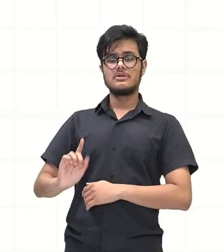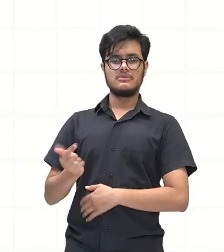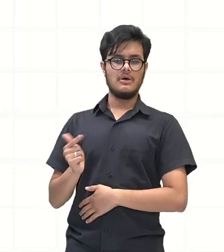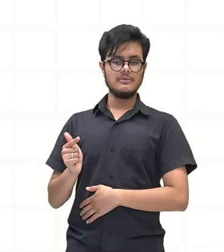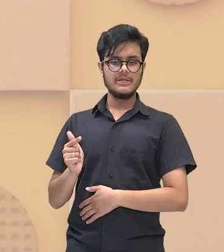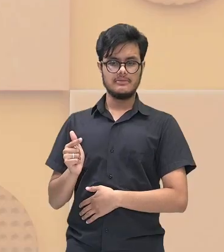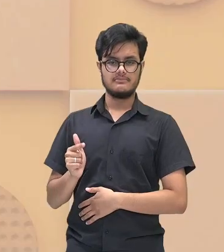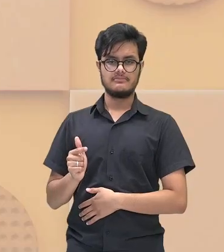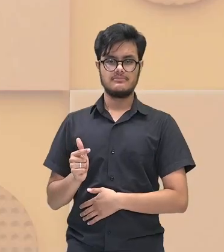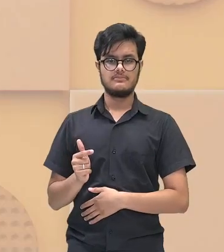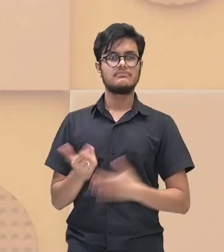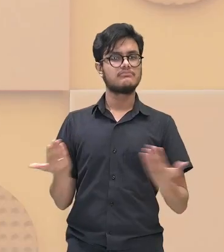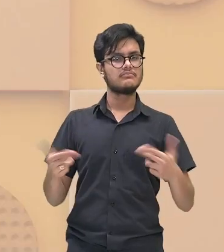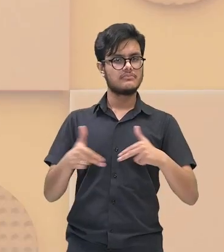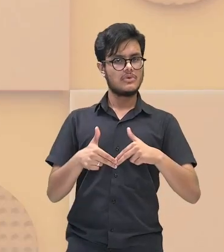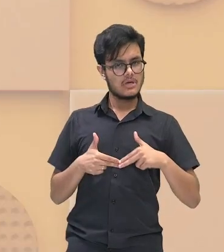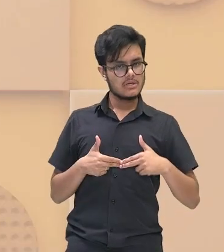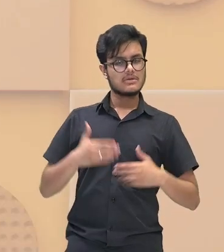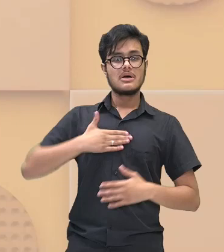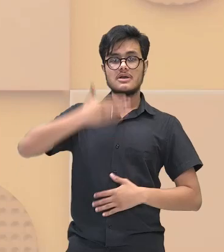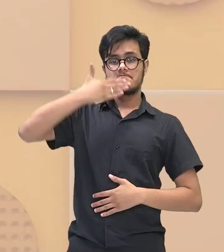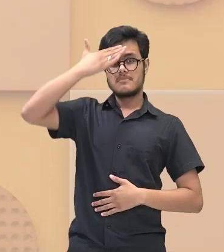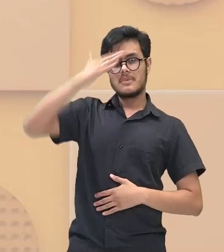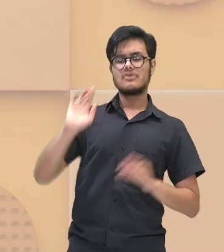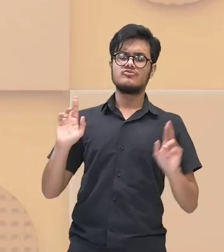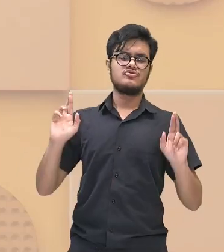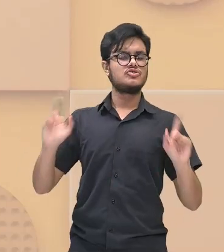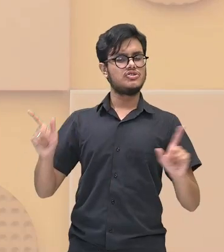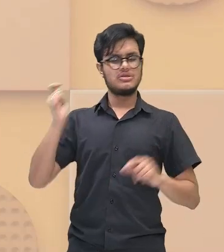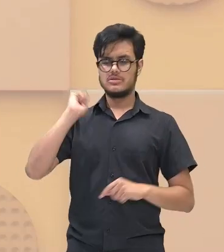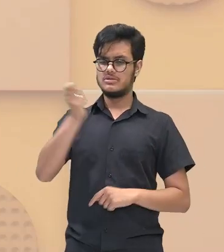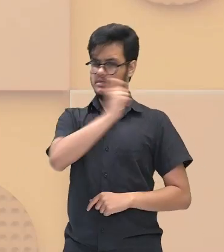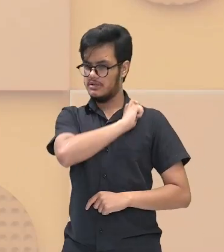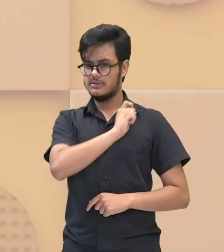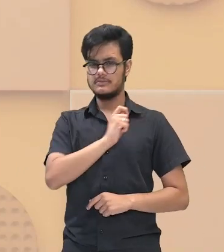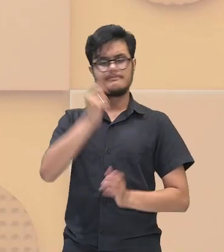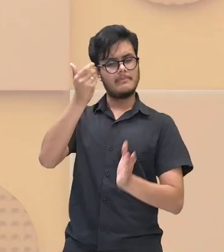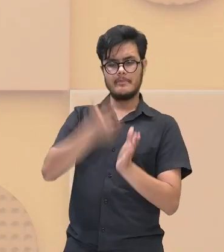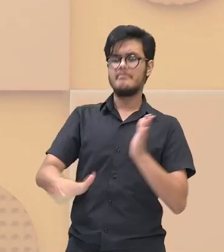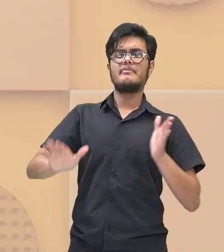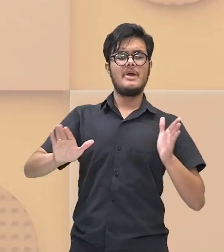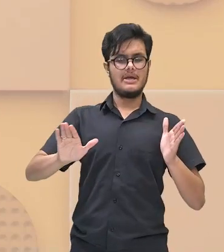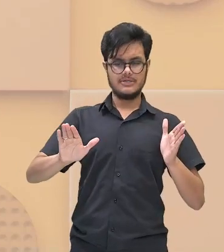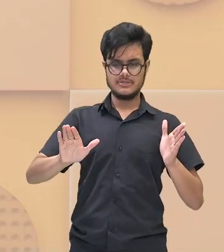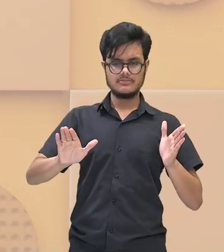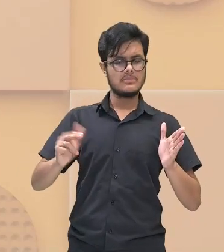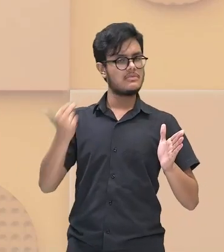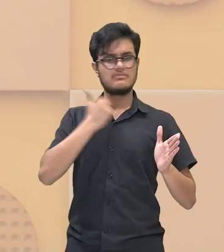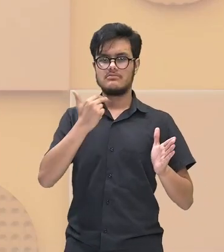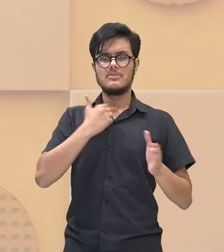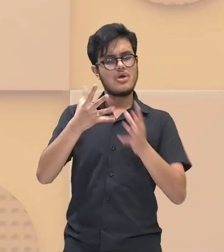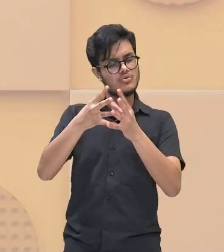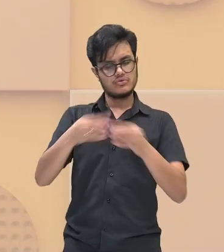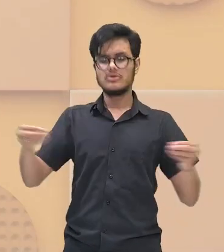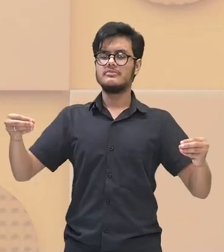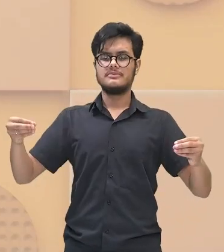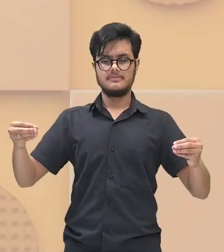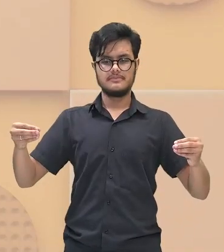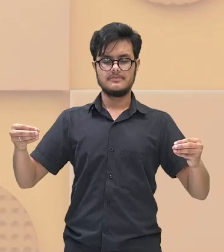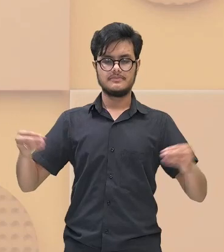esses benefícios que eles tinham com a escravização doméstica, eles vão ser abolidos com a